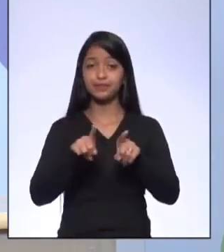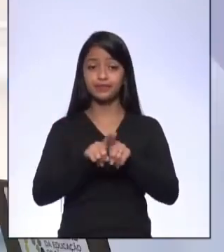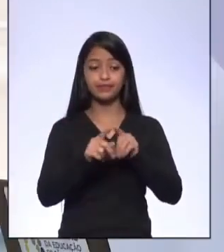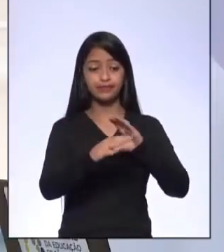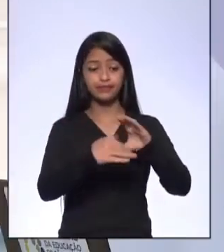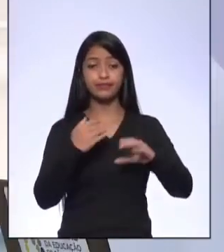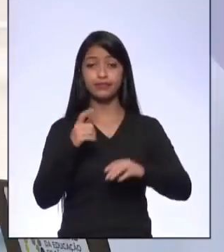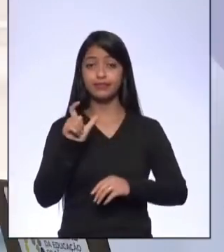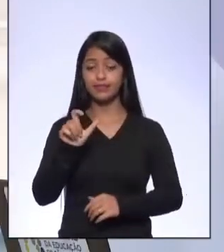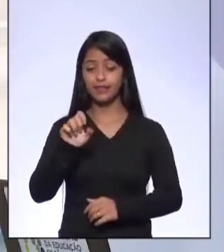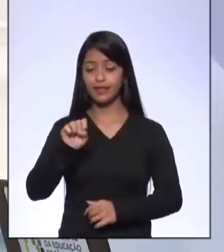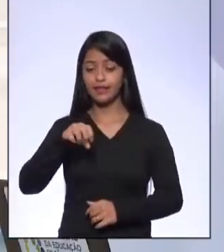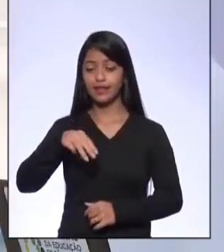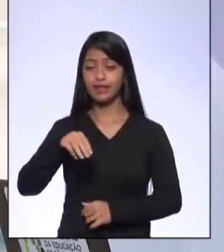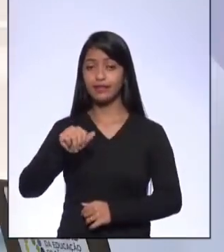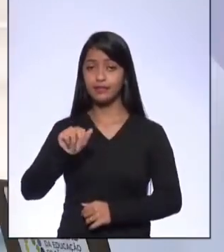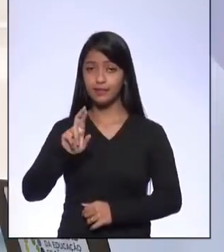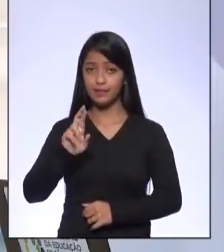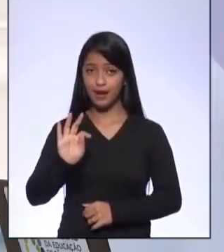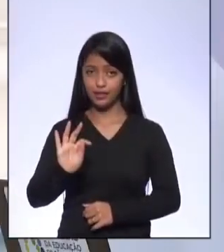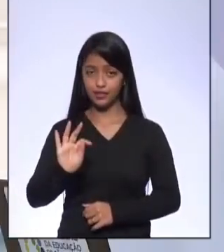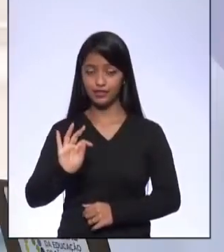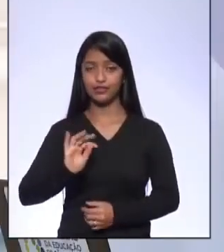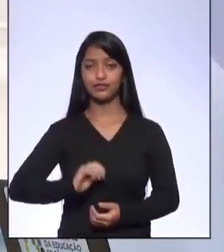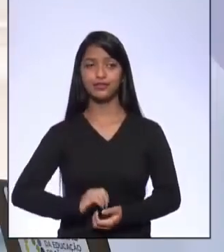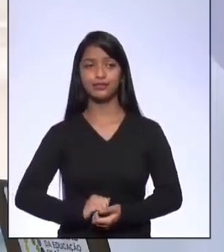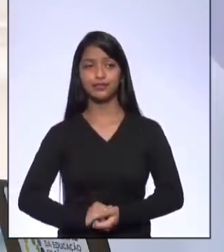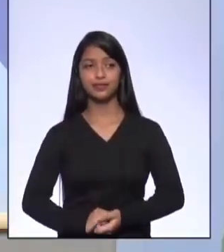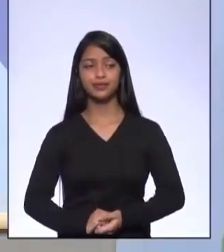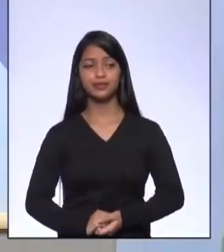só. Let me see.